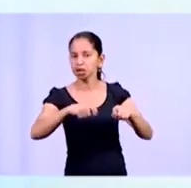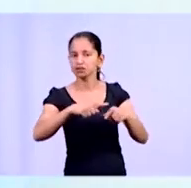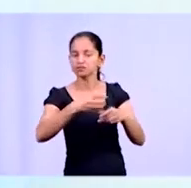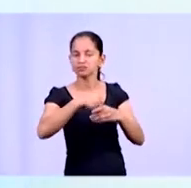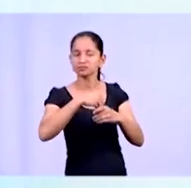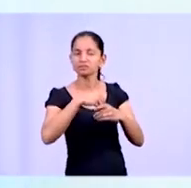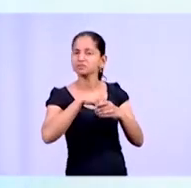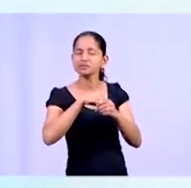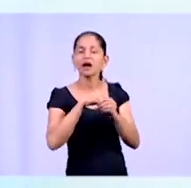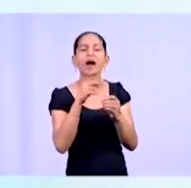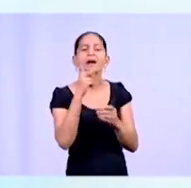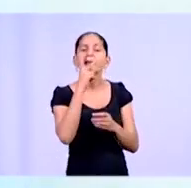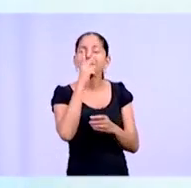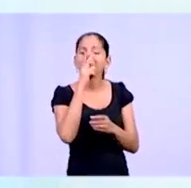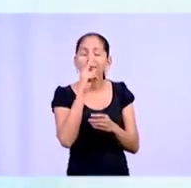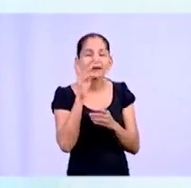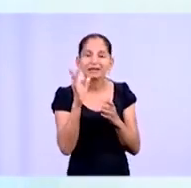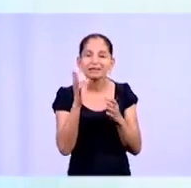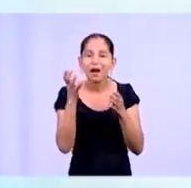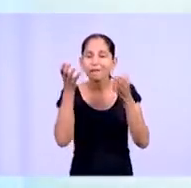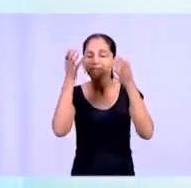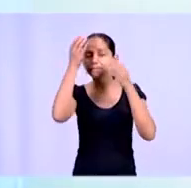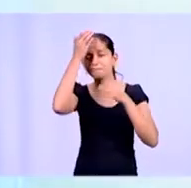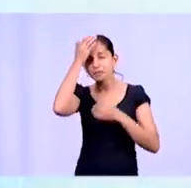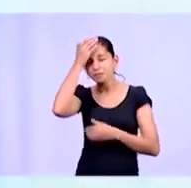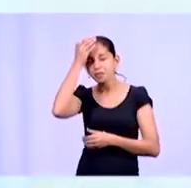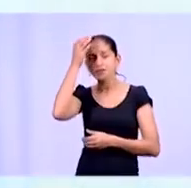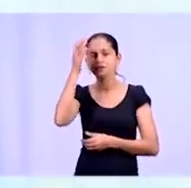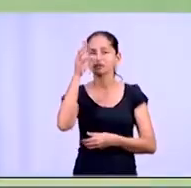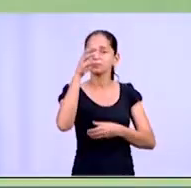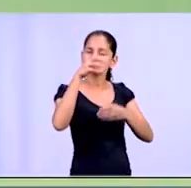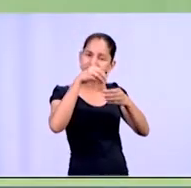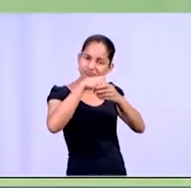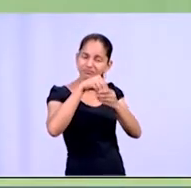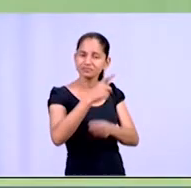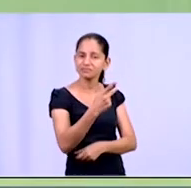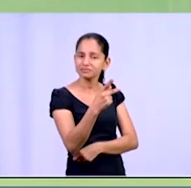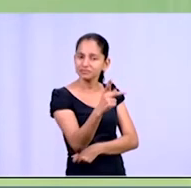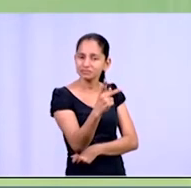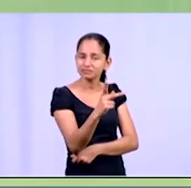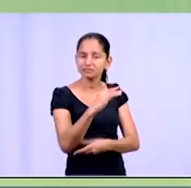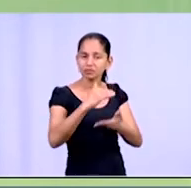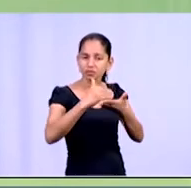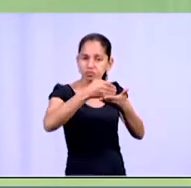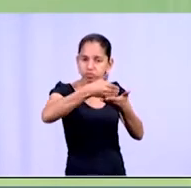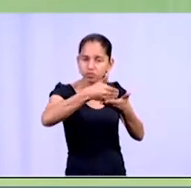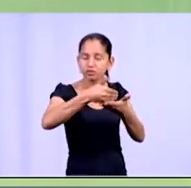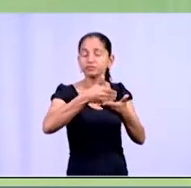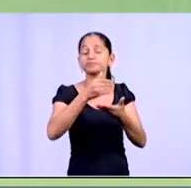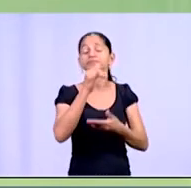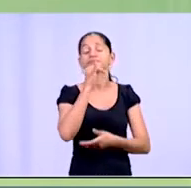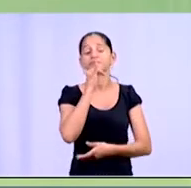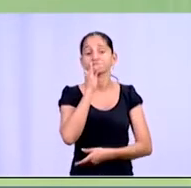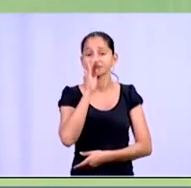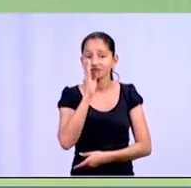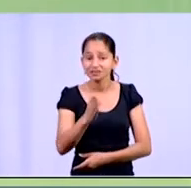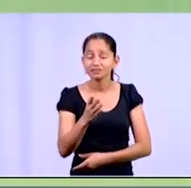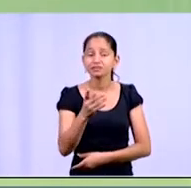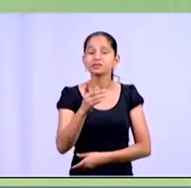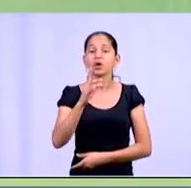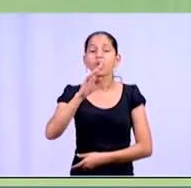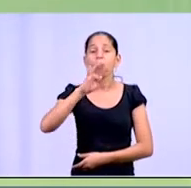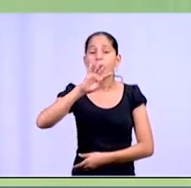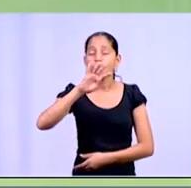é a cabeça do computador que processa tudo. Gente, numa única pastilha nós temos